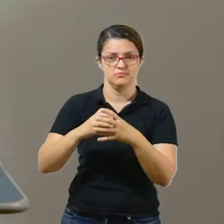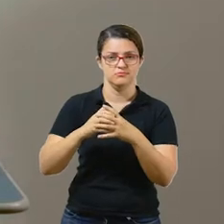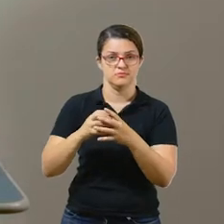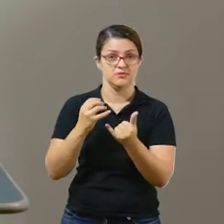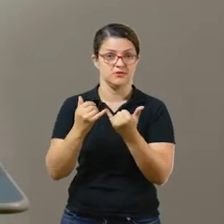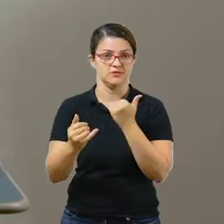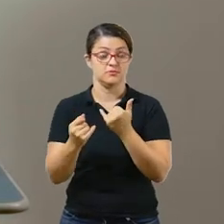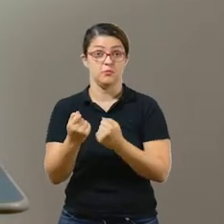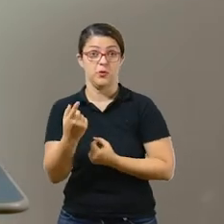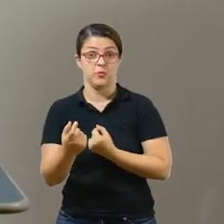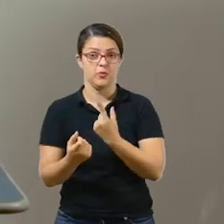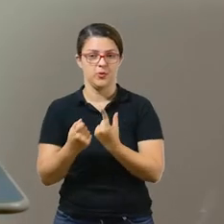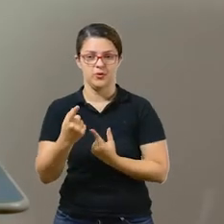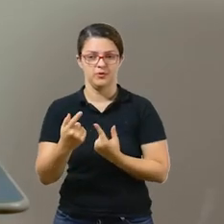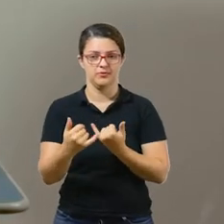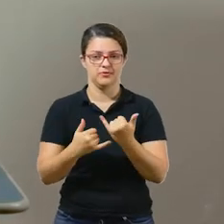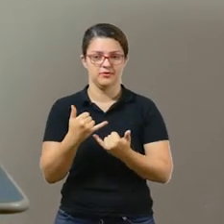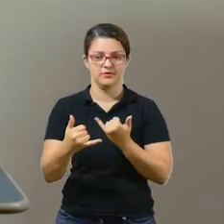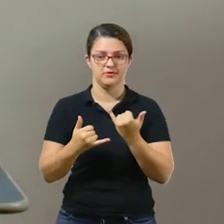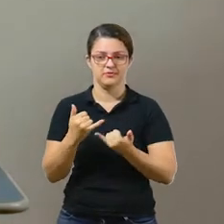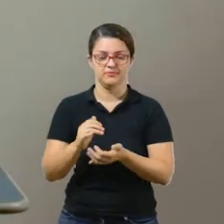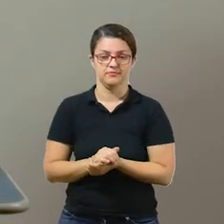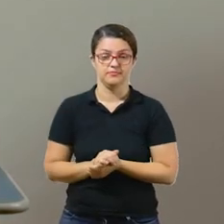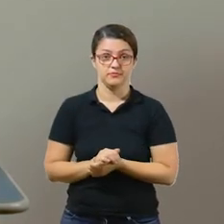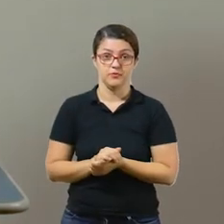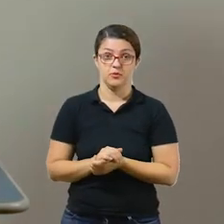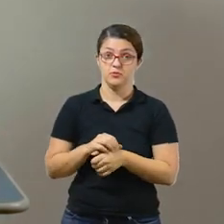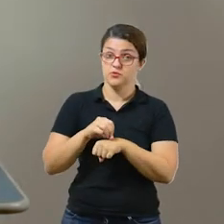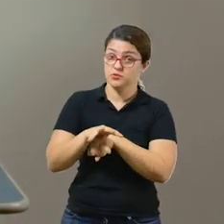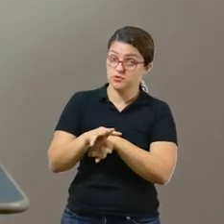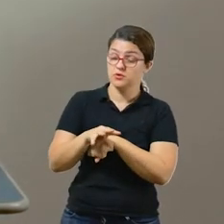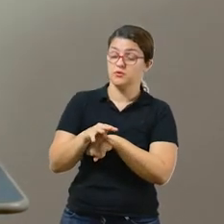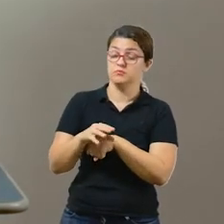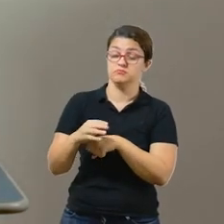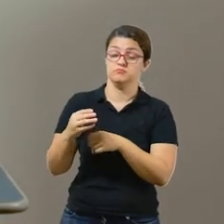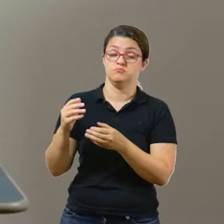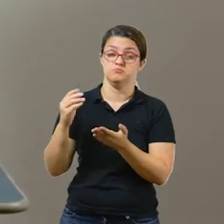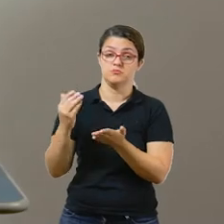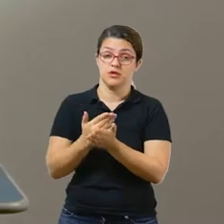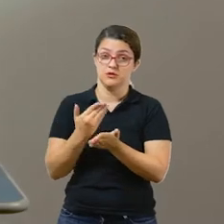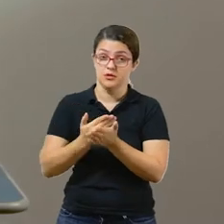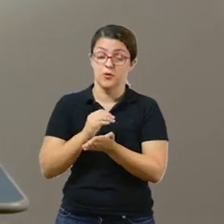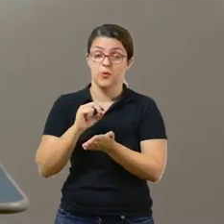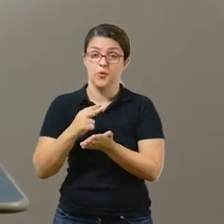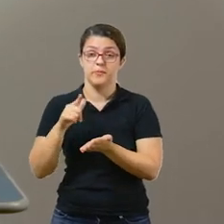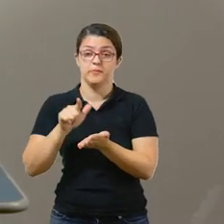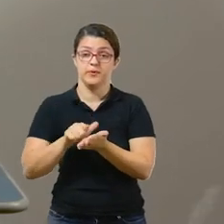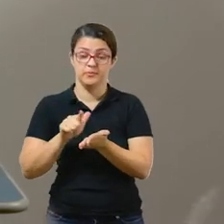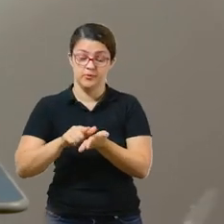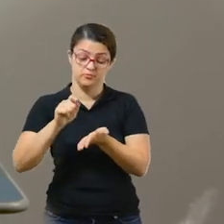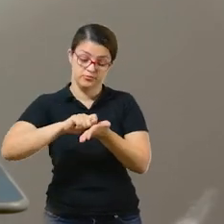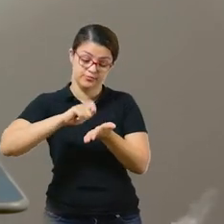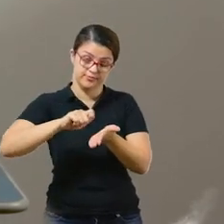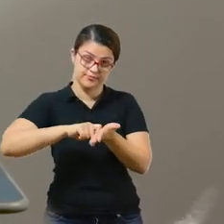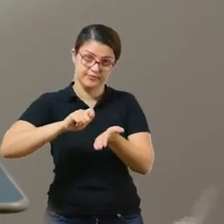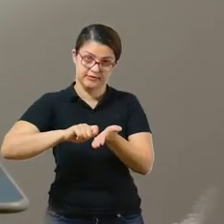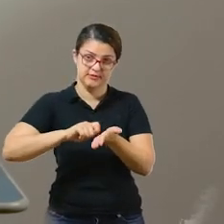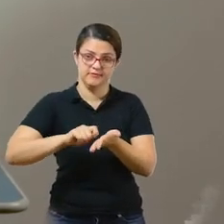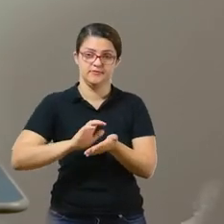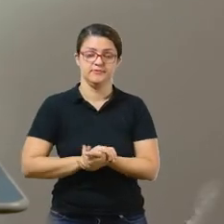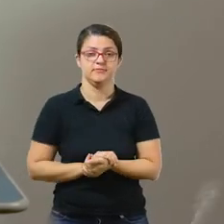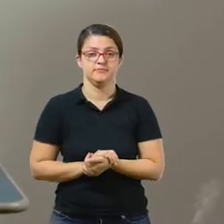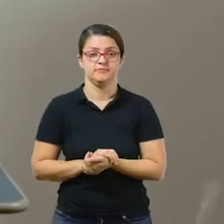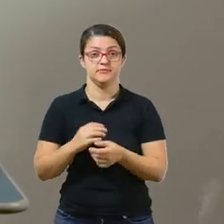tá? Durante a brincadeira. E uma sugestão, um caderno ou uma folha de papel, tá? Para a gente poder registrar. O que que a